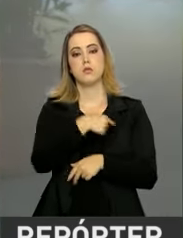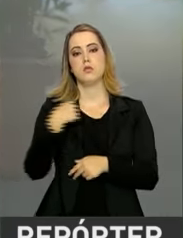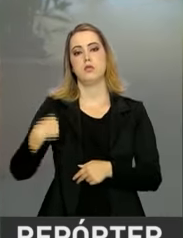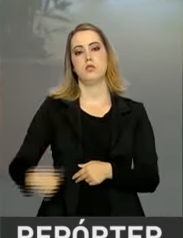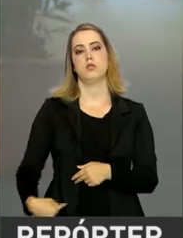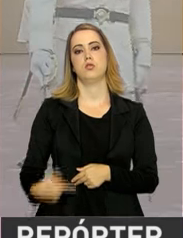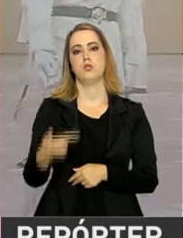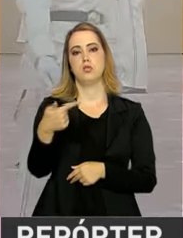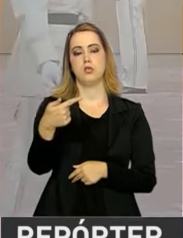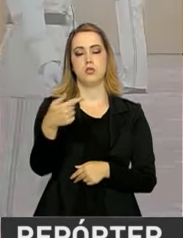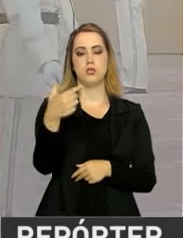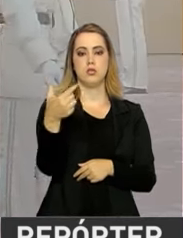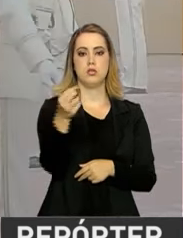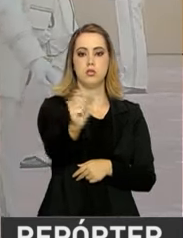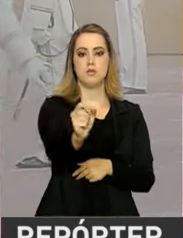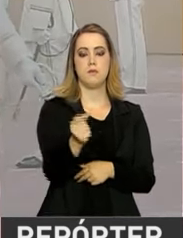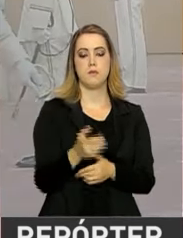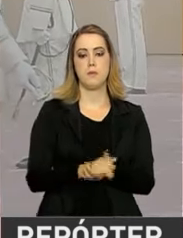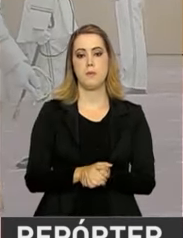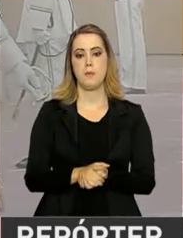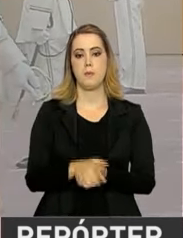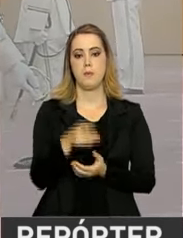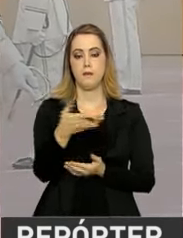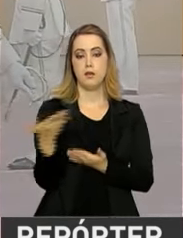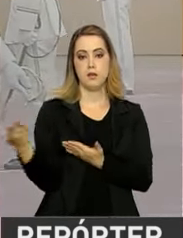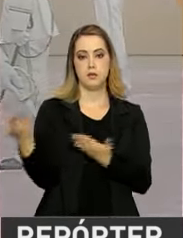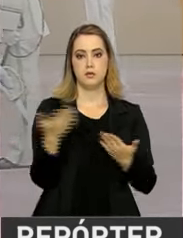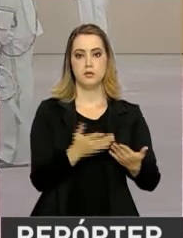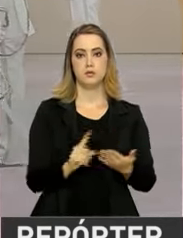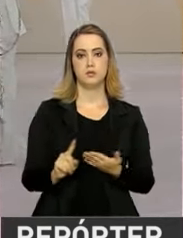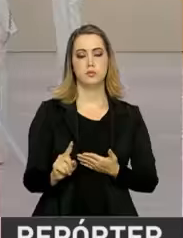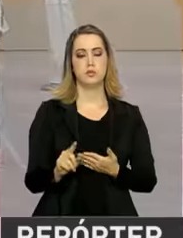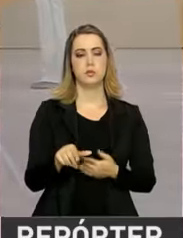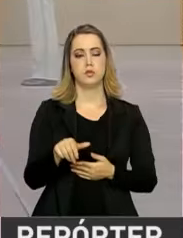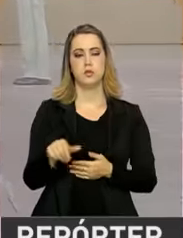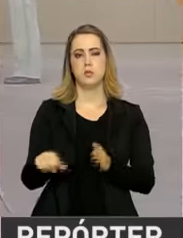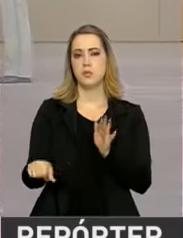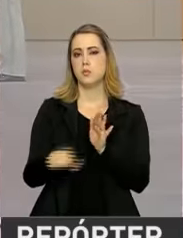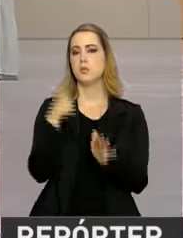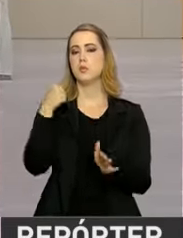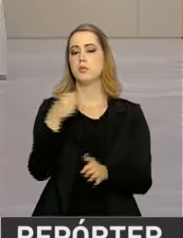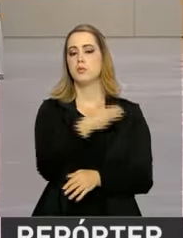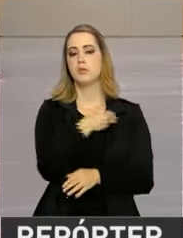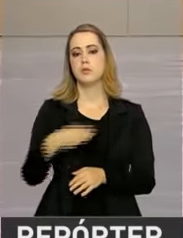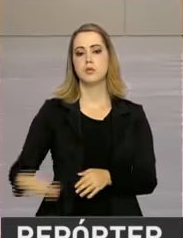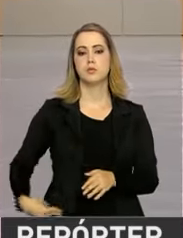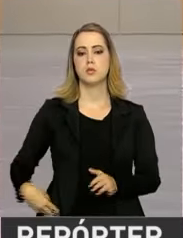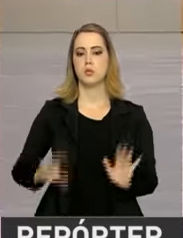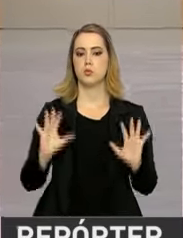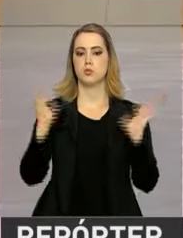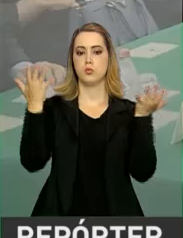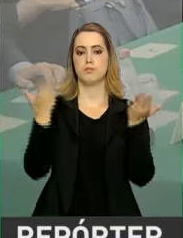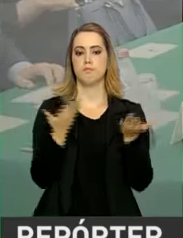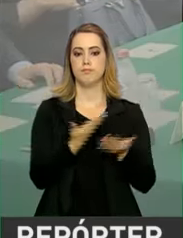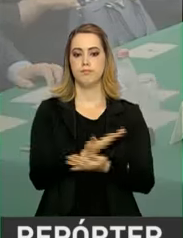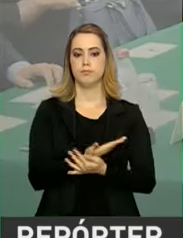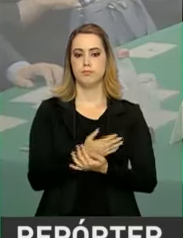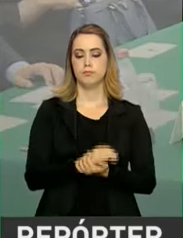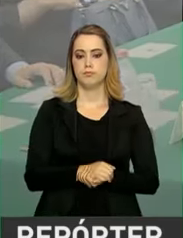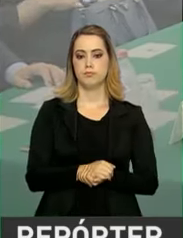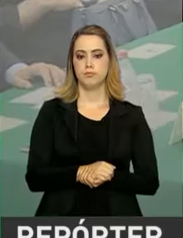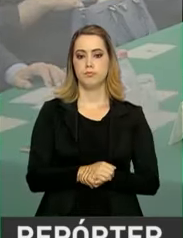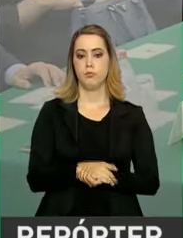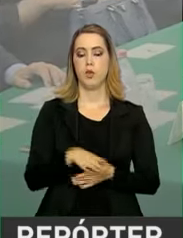cúpula do g20 o presidente temer foi recebido pelo primeiro ministro em uma cerimônia os